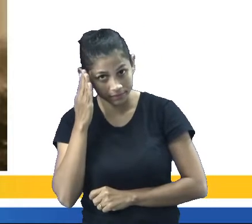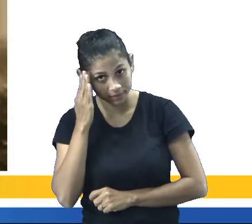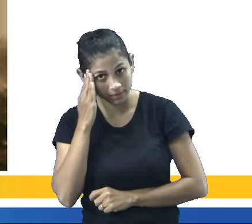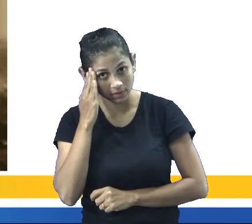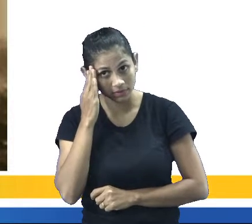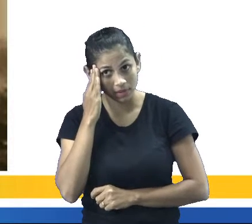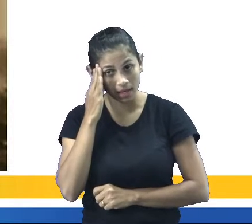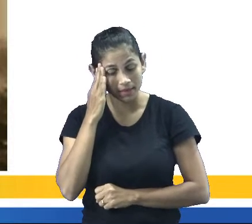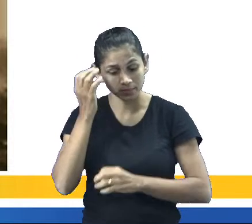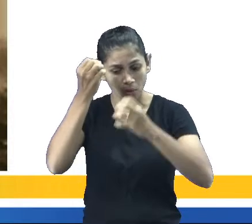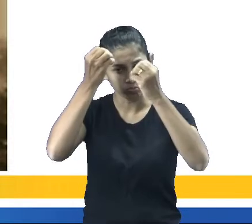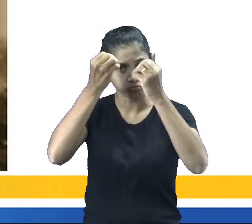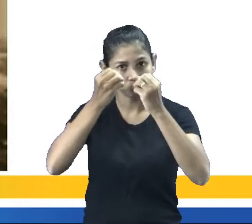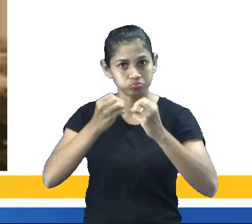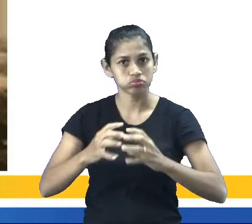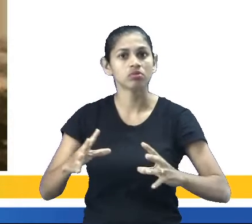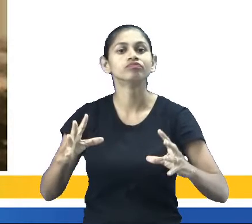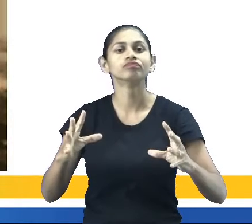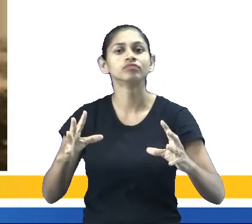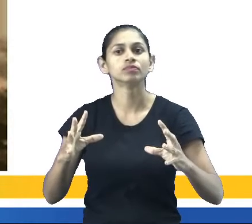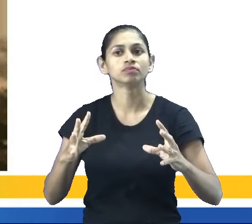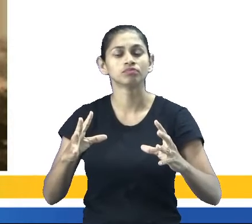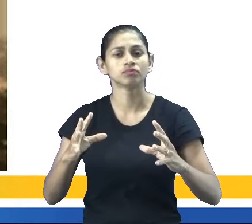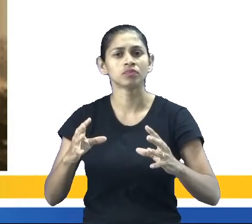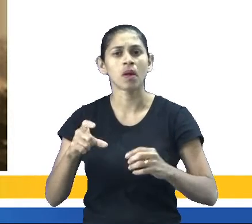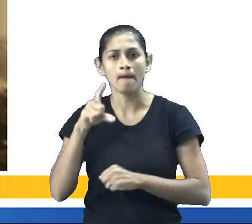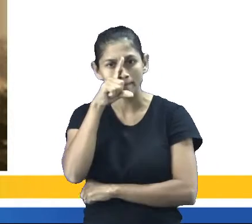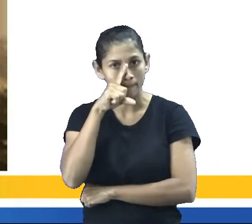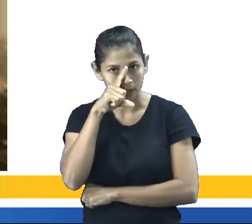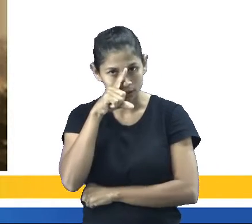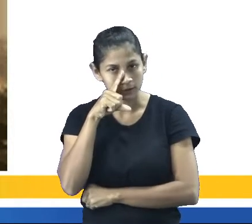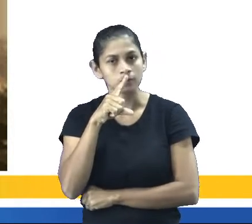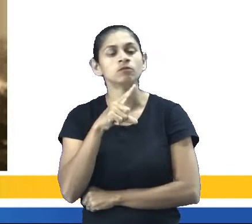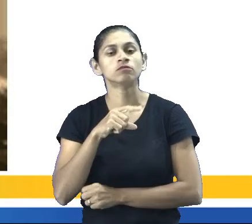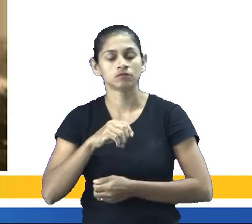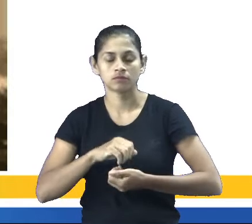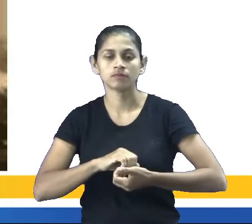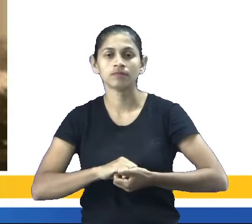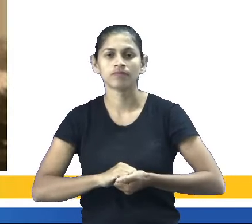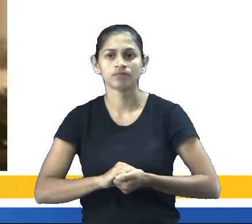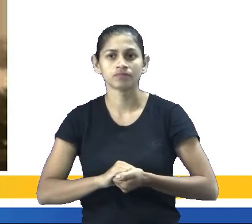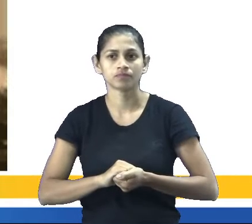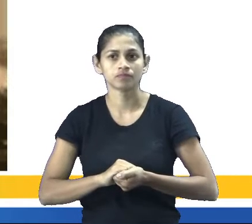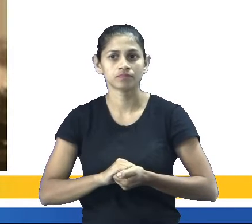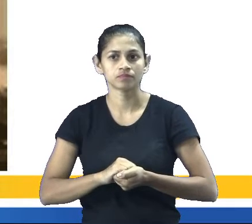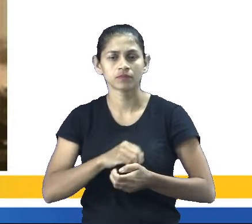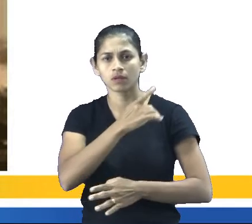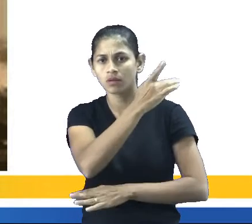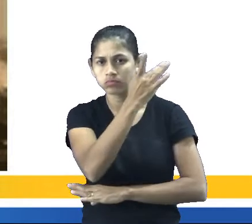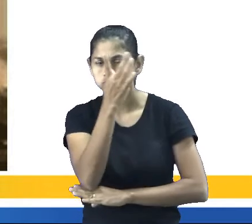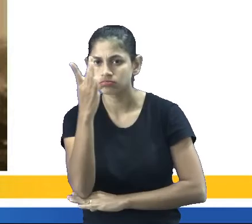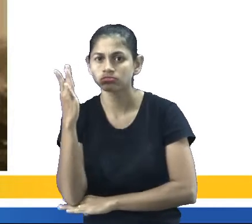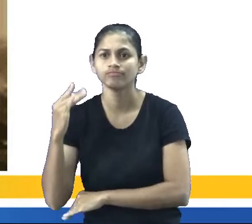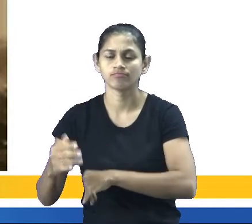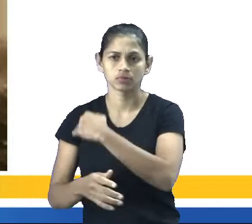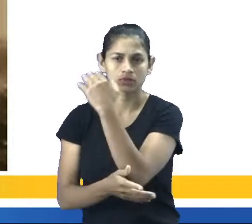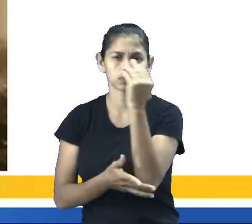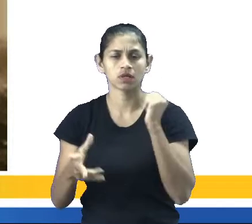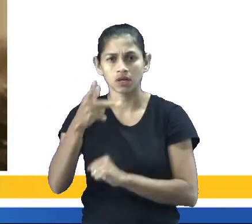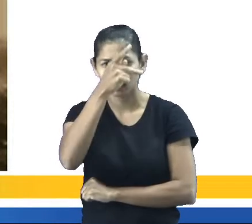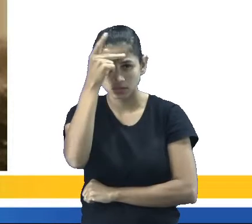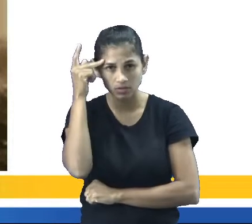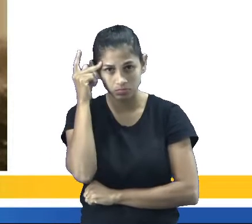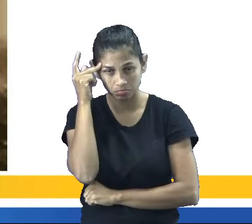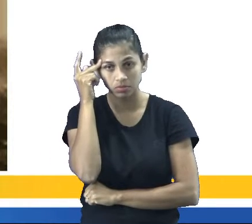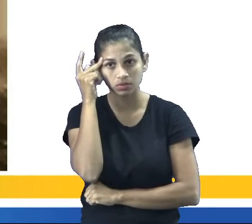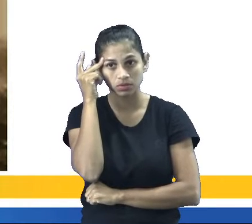ser extremamente perigosos, né, com muitos danos à natureza e às pessoas, como aconteceu